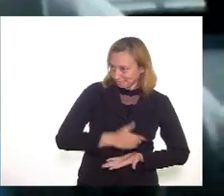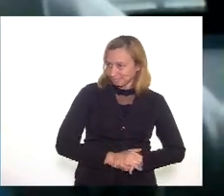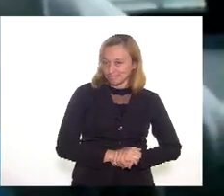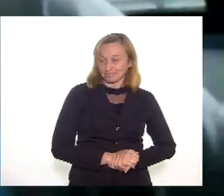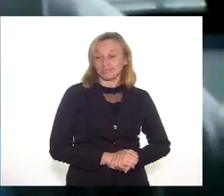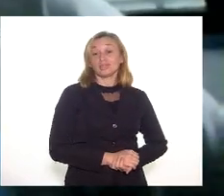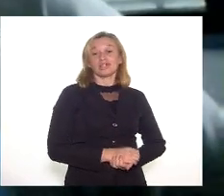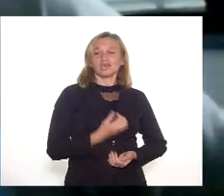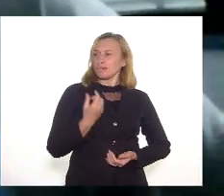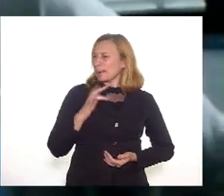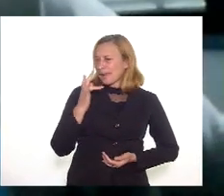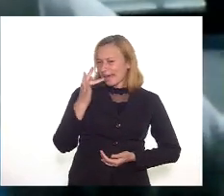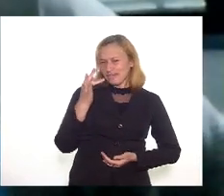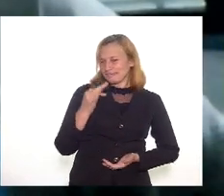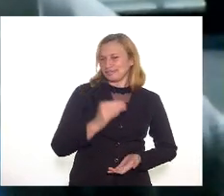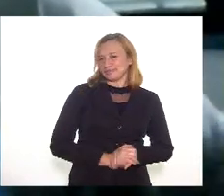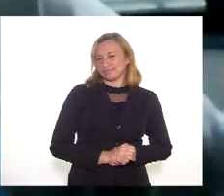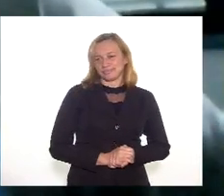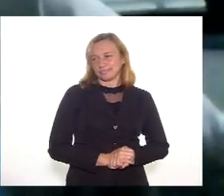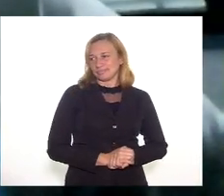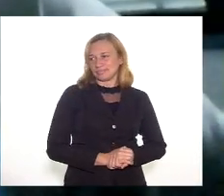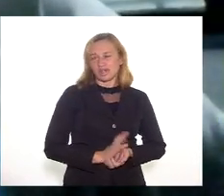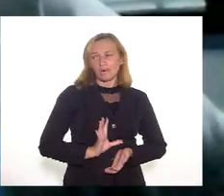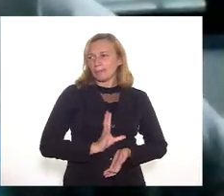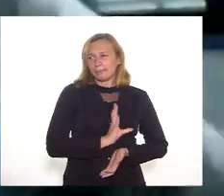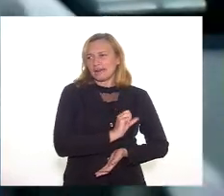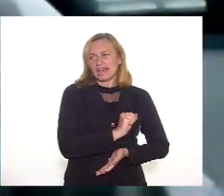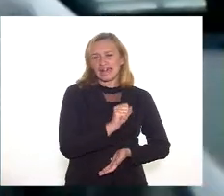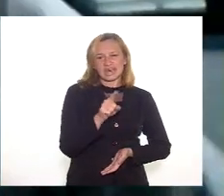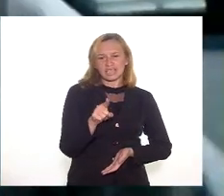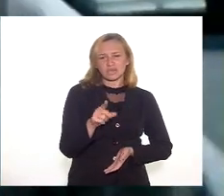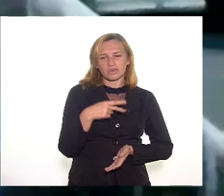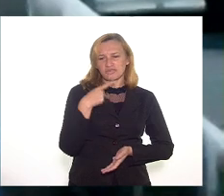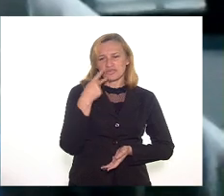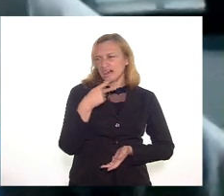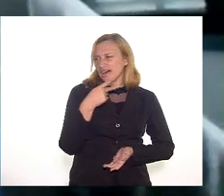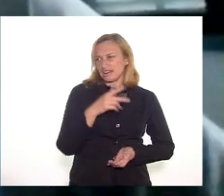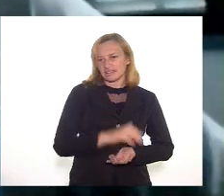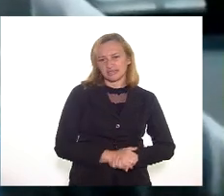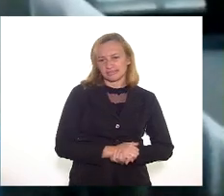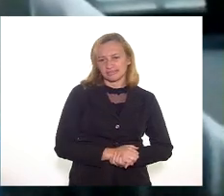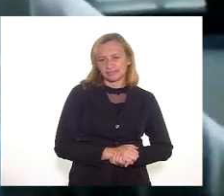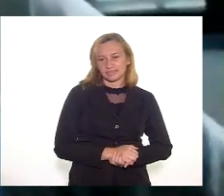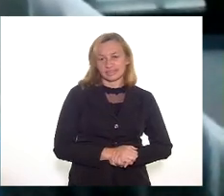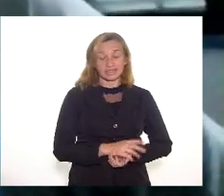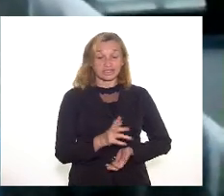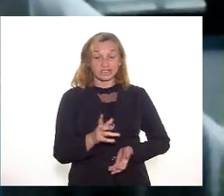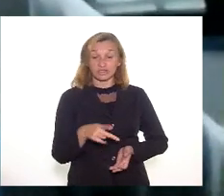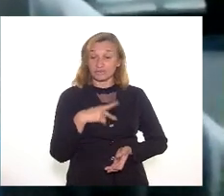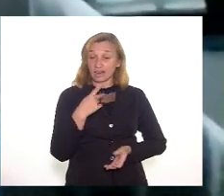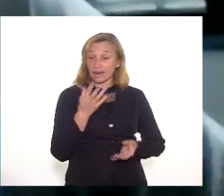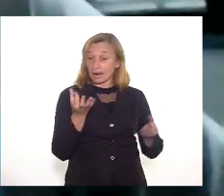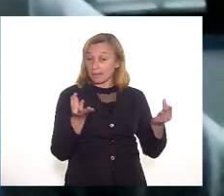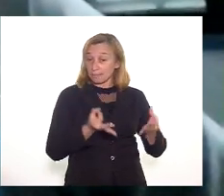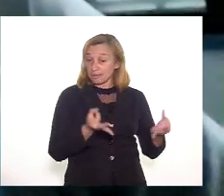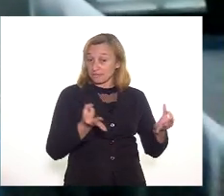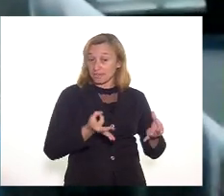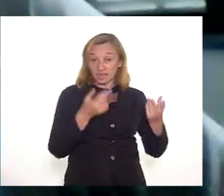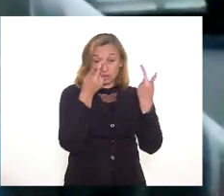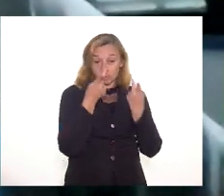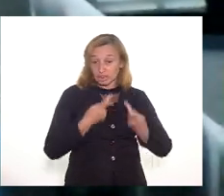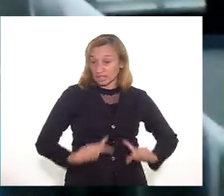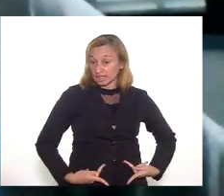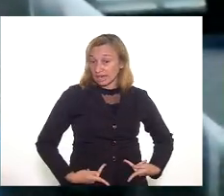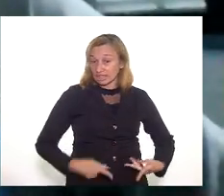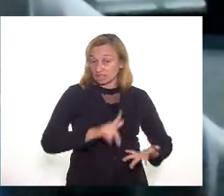muito breve eu adorei aqui a sua exposição que além de impregnada de humanismo e